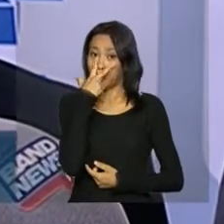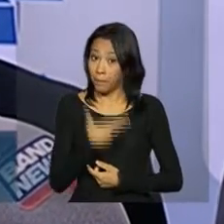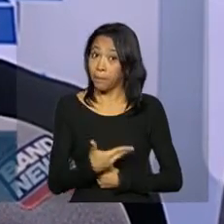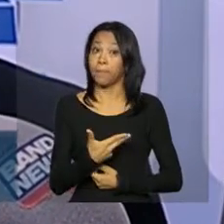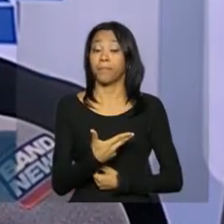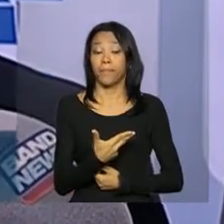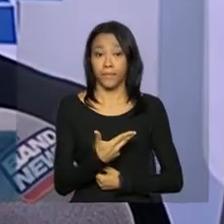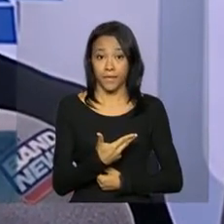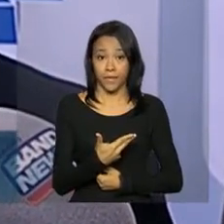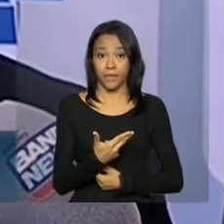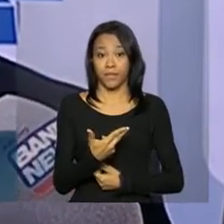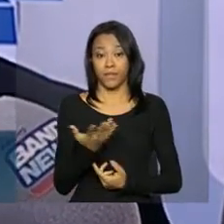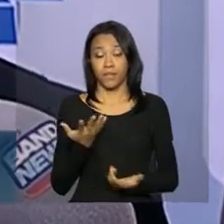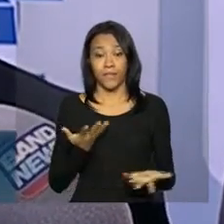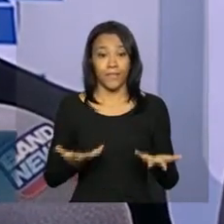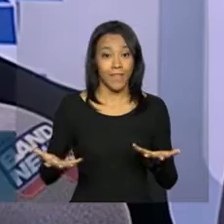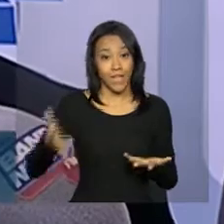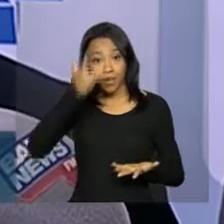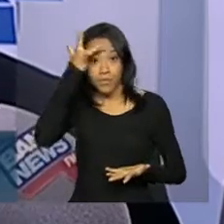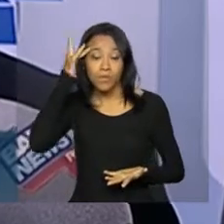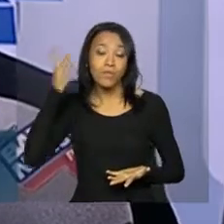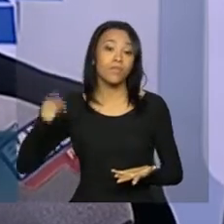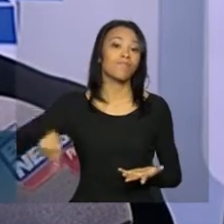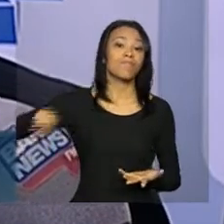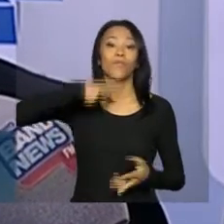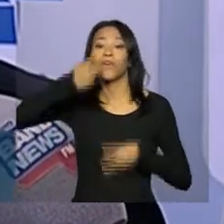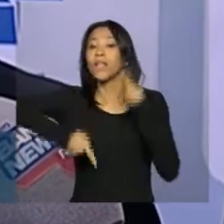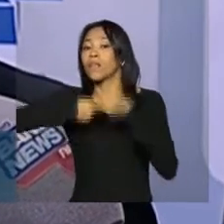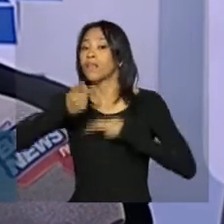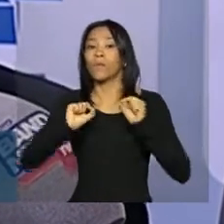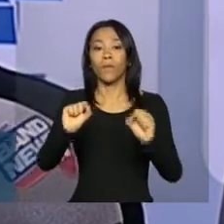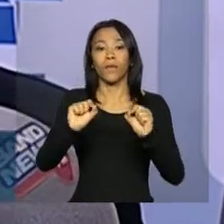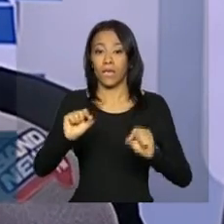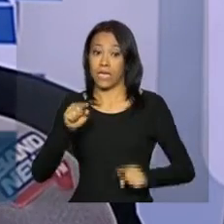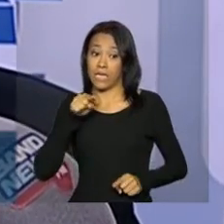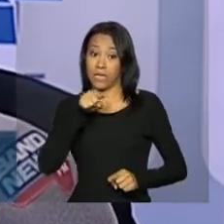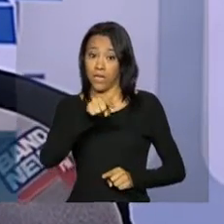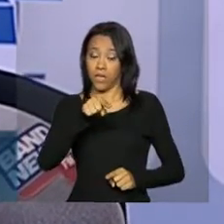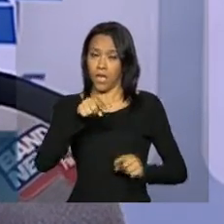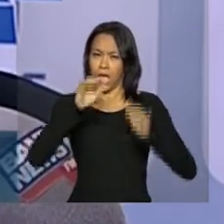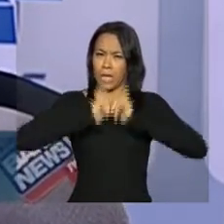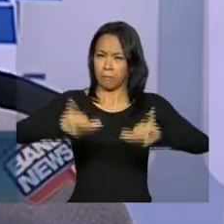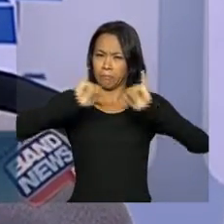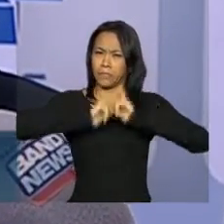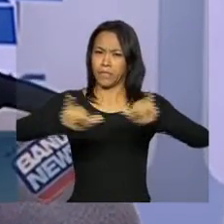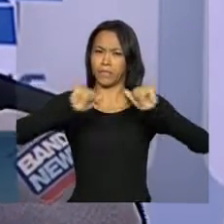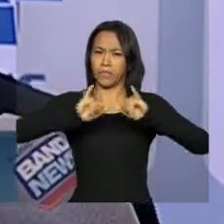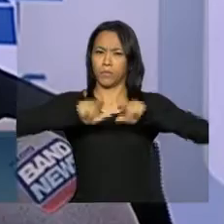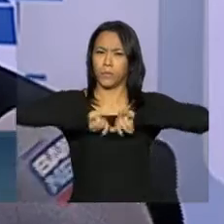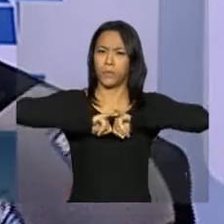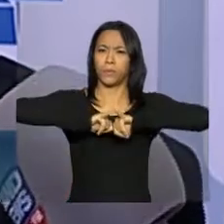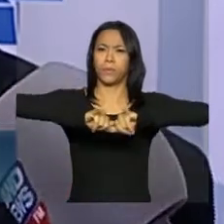Parece, a interpretação que estão dando é de que aquela campanha muito intensa,